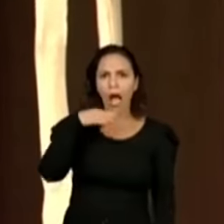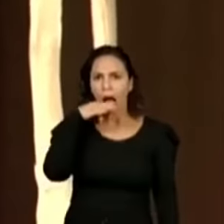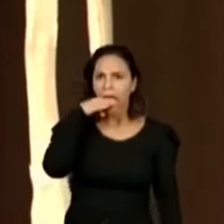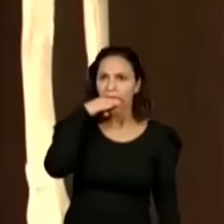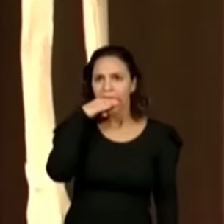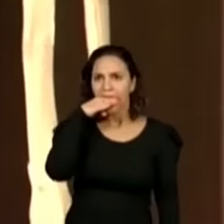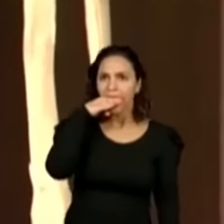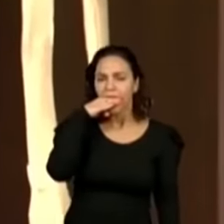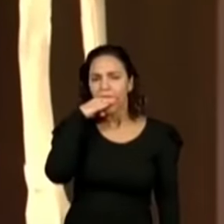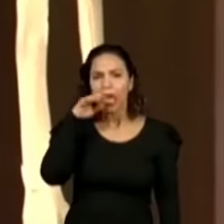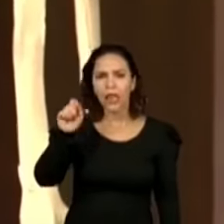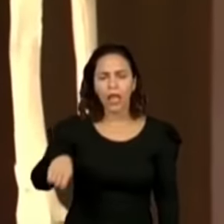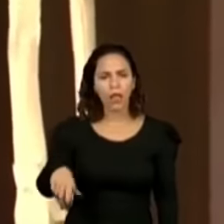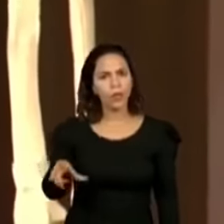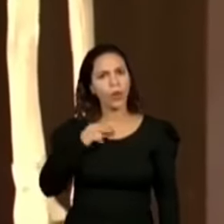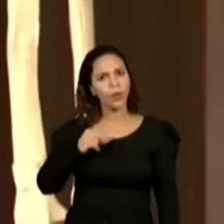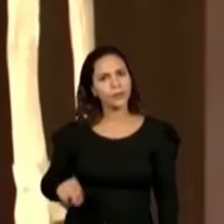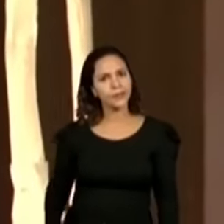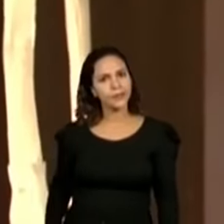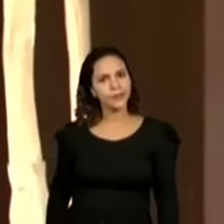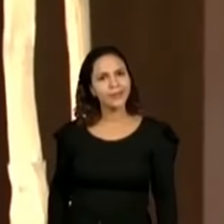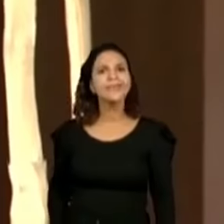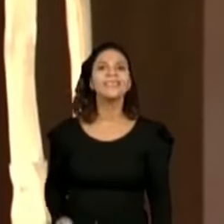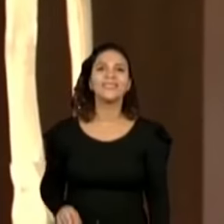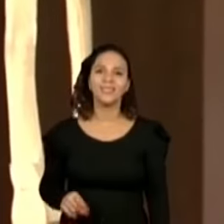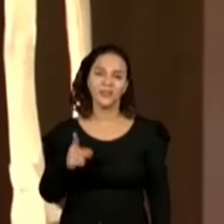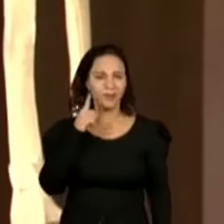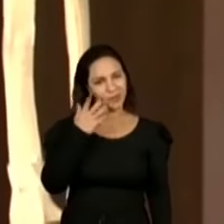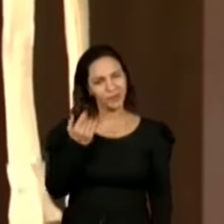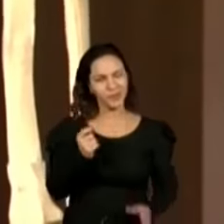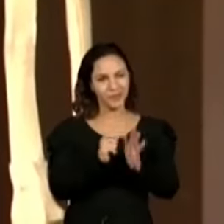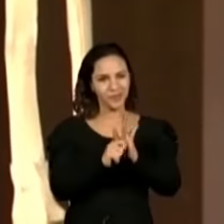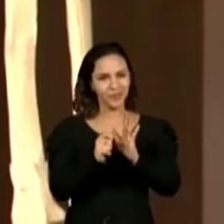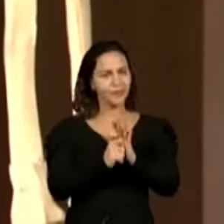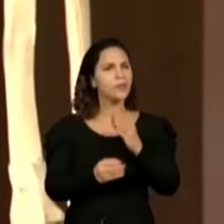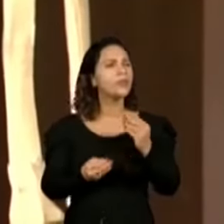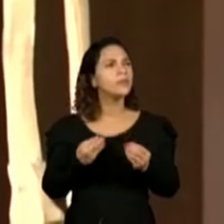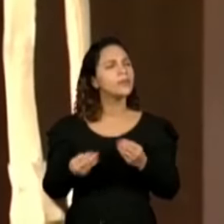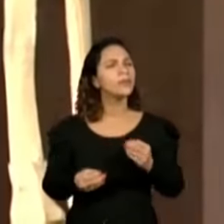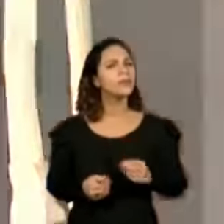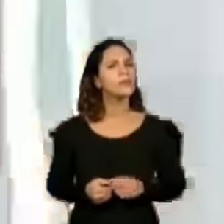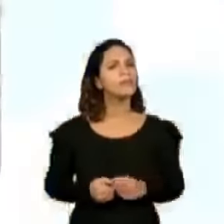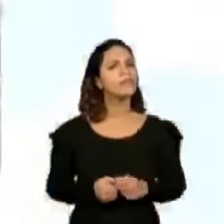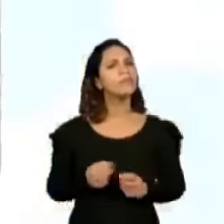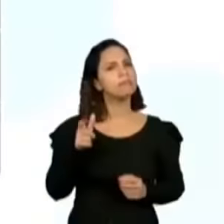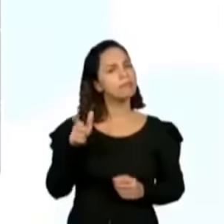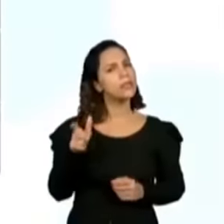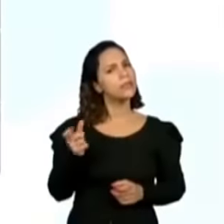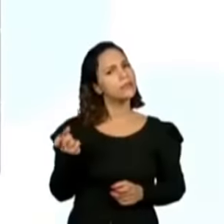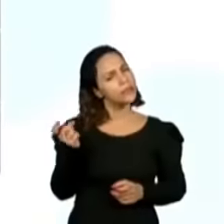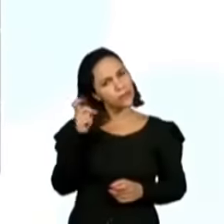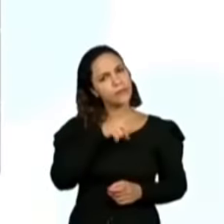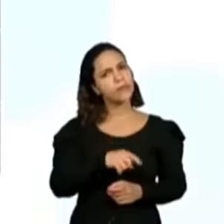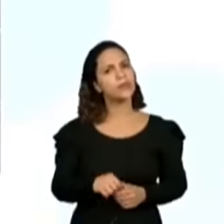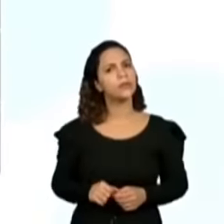Não é? Vamos lá, escrever ílio. Pensem comigo na escrita de ílio.